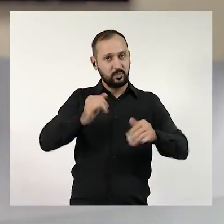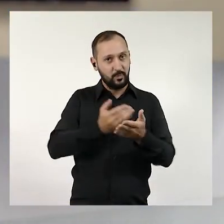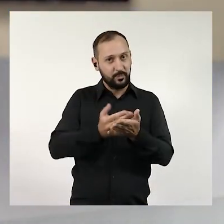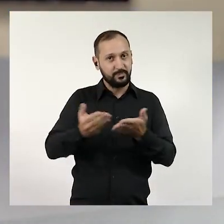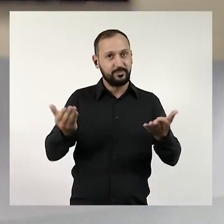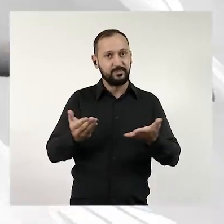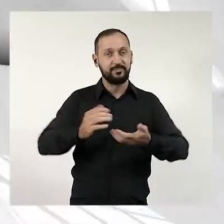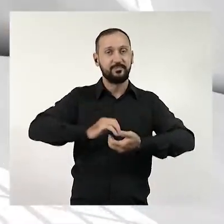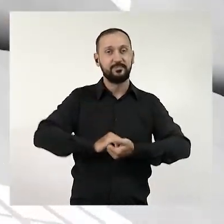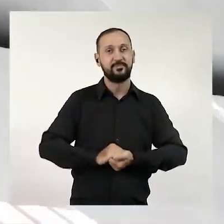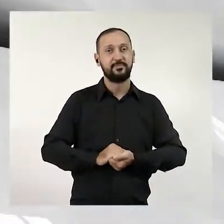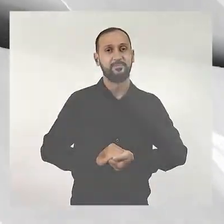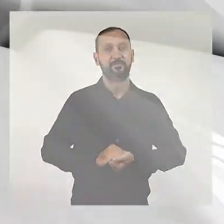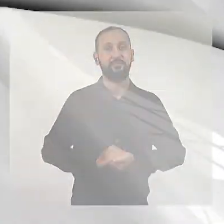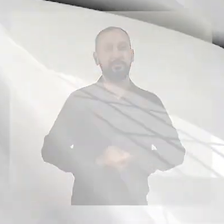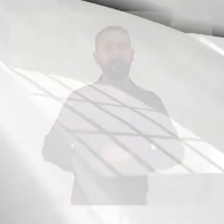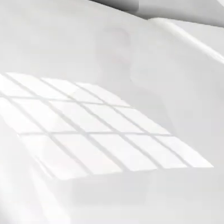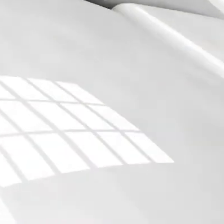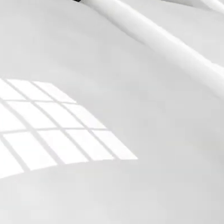começa agora.